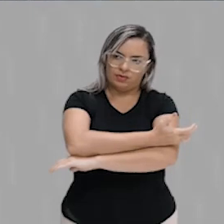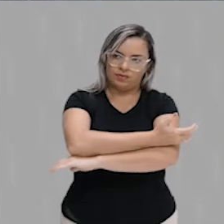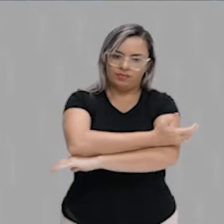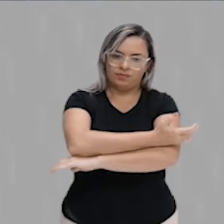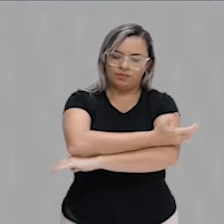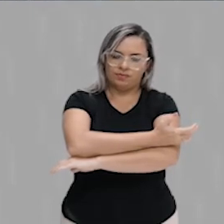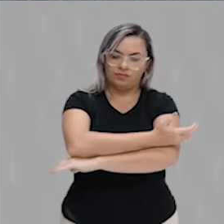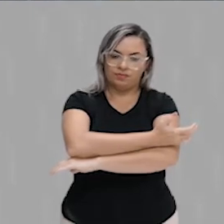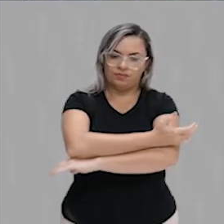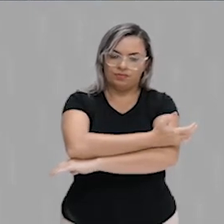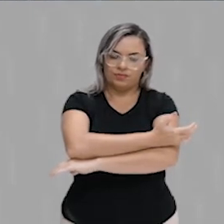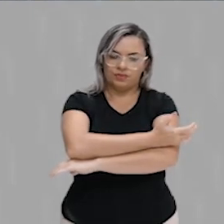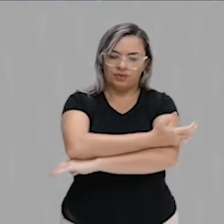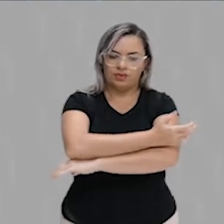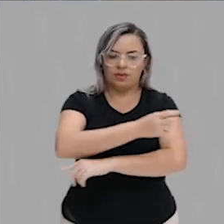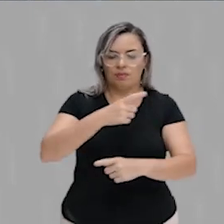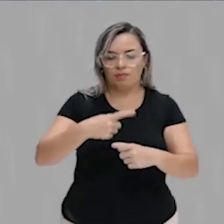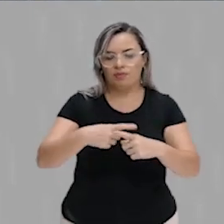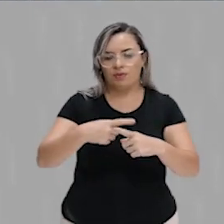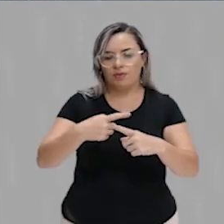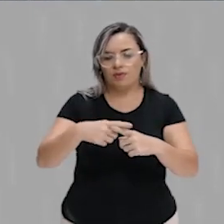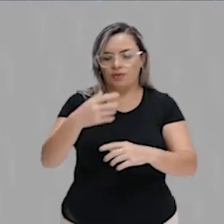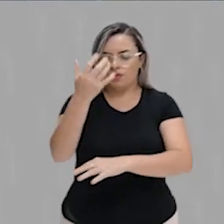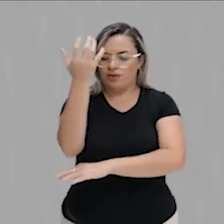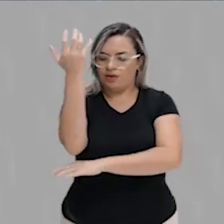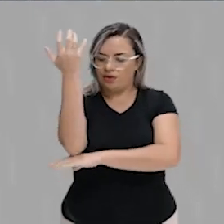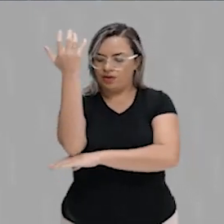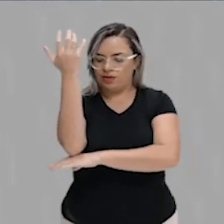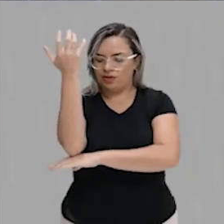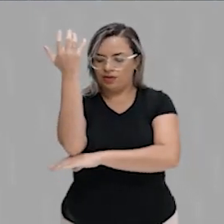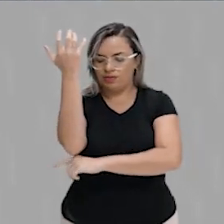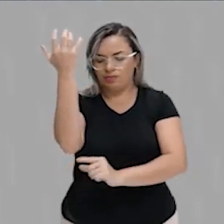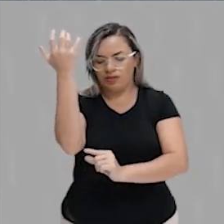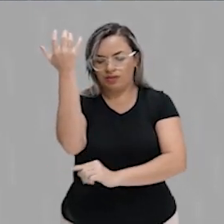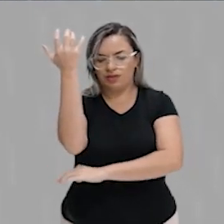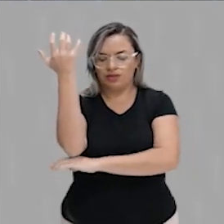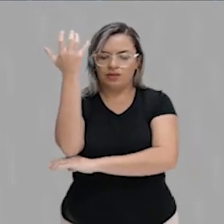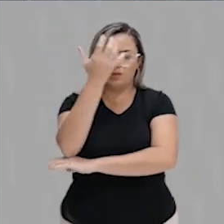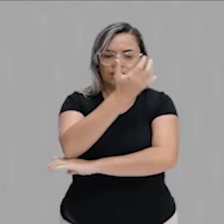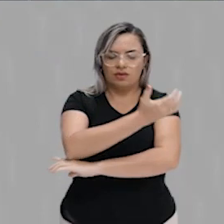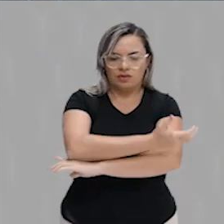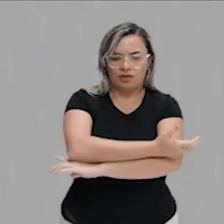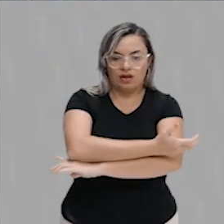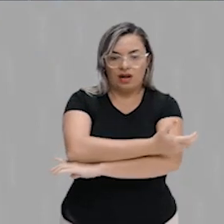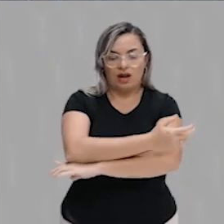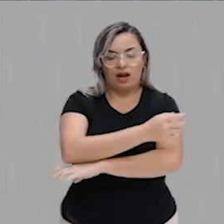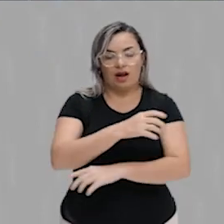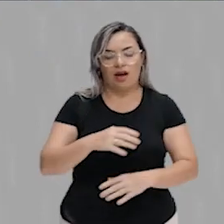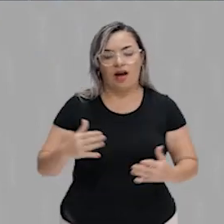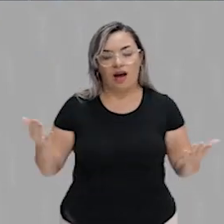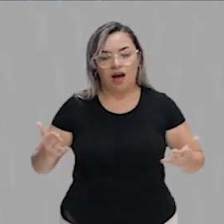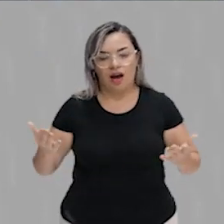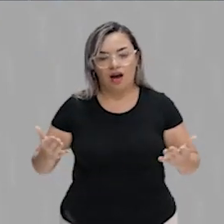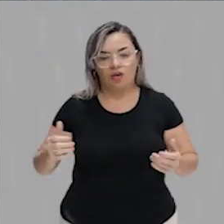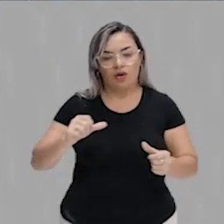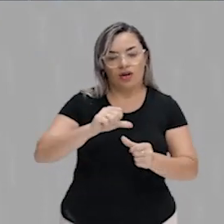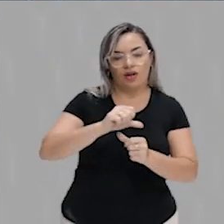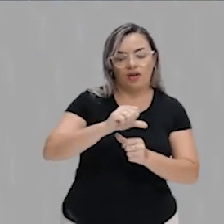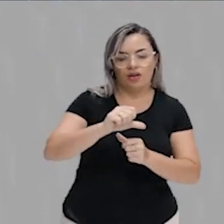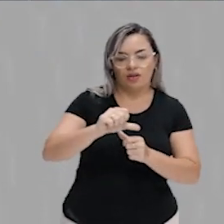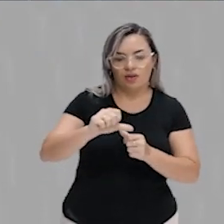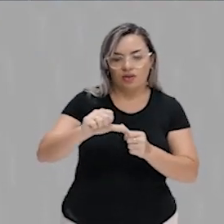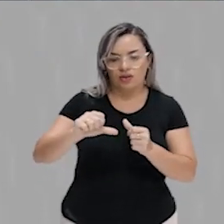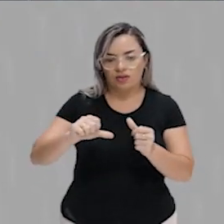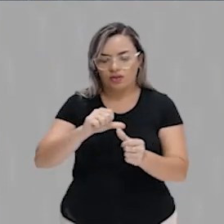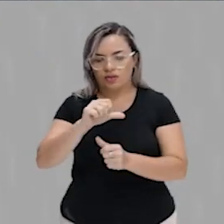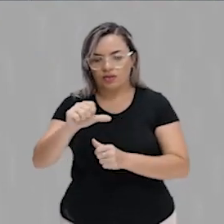tão grande, não vai fazer com que a planta fique fixa. Em compensação, quando eu diminuo a concentração de auxina, vai